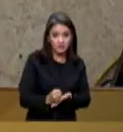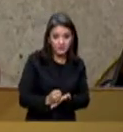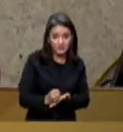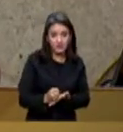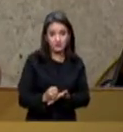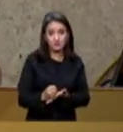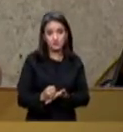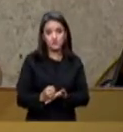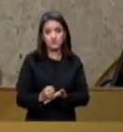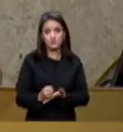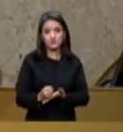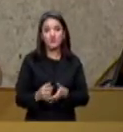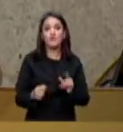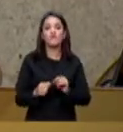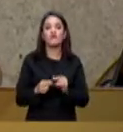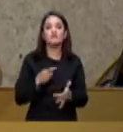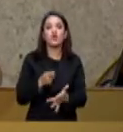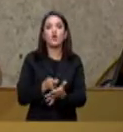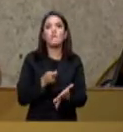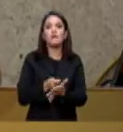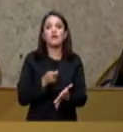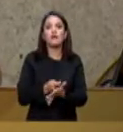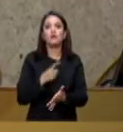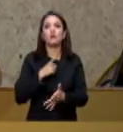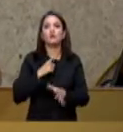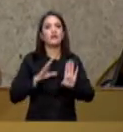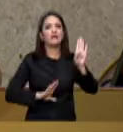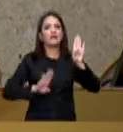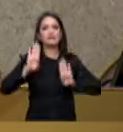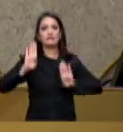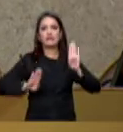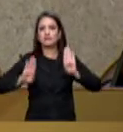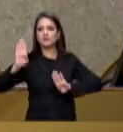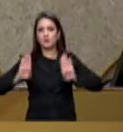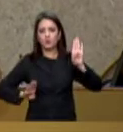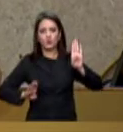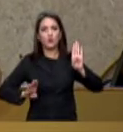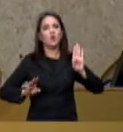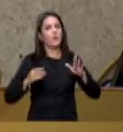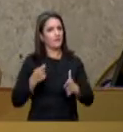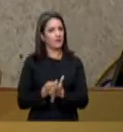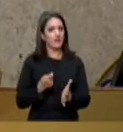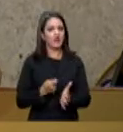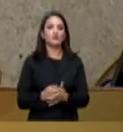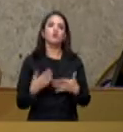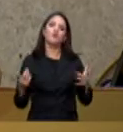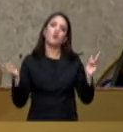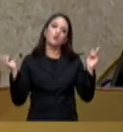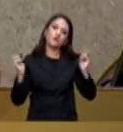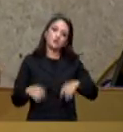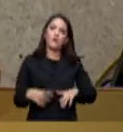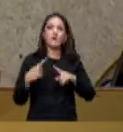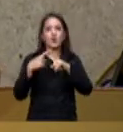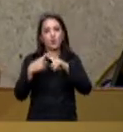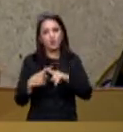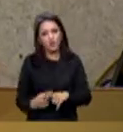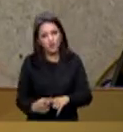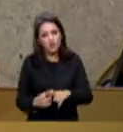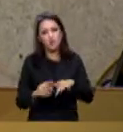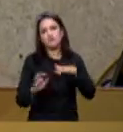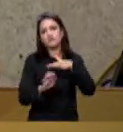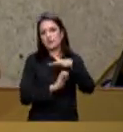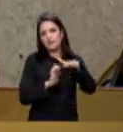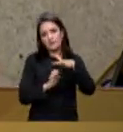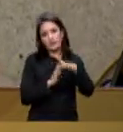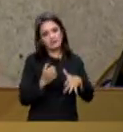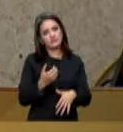concessão e torna obrigatória a abertura da licitação, podendo, então, concorrer à vaga prestador de serviços